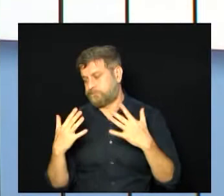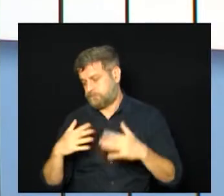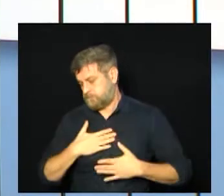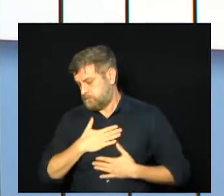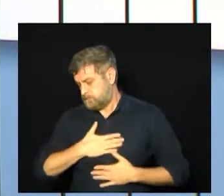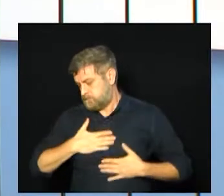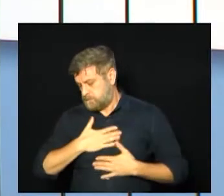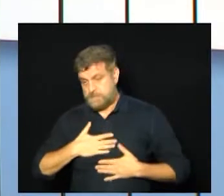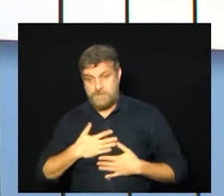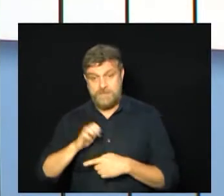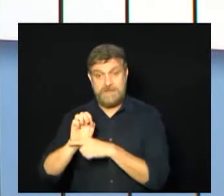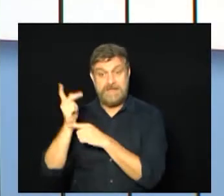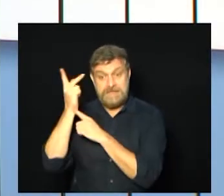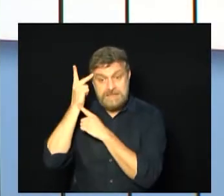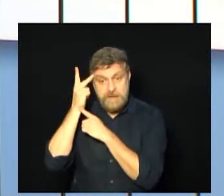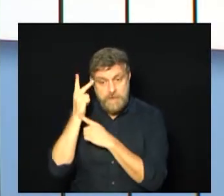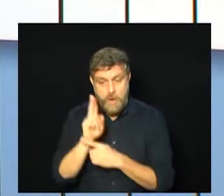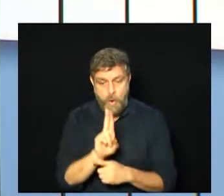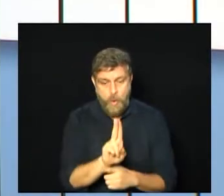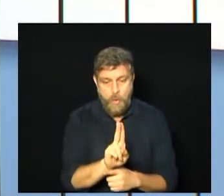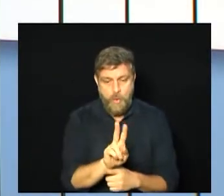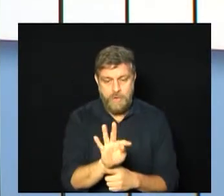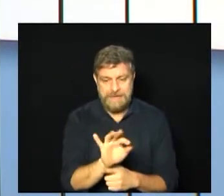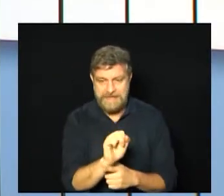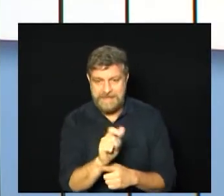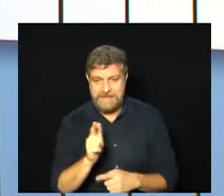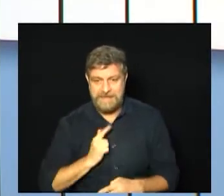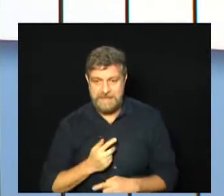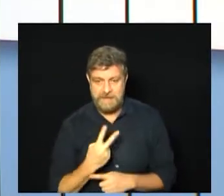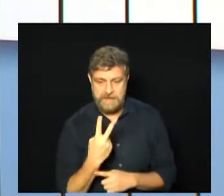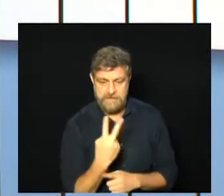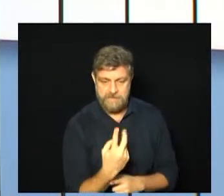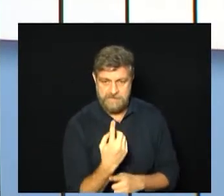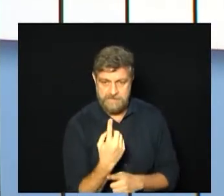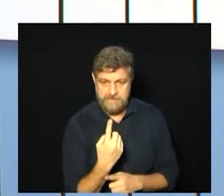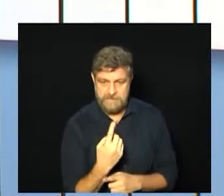no estado, as UTIs, elas compreendem